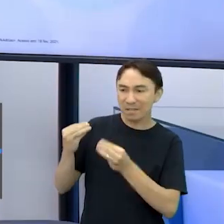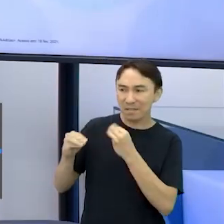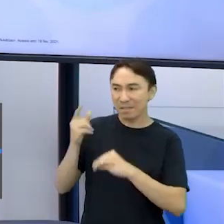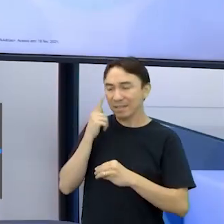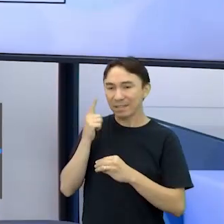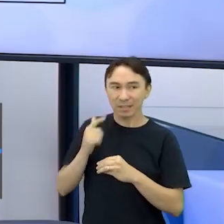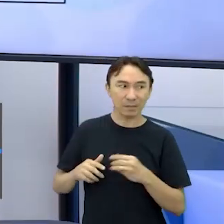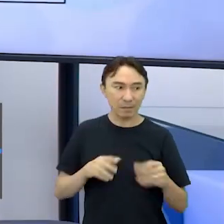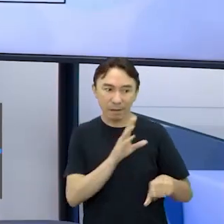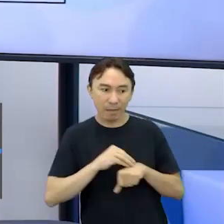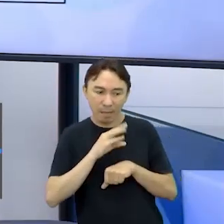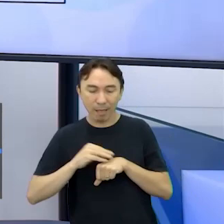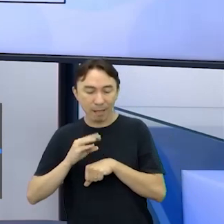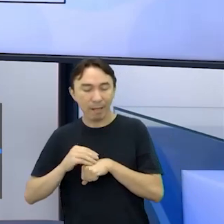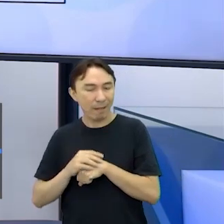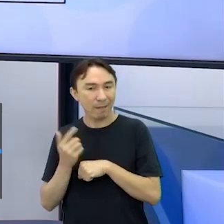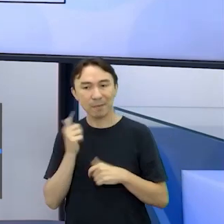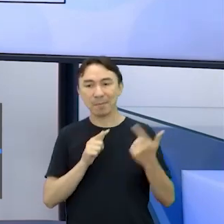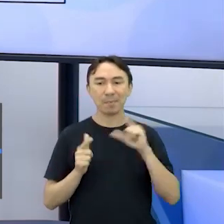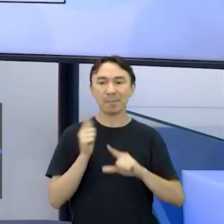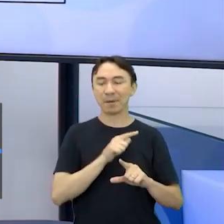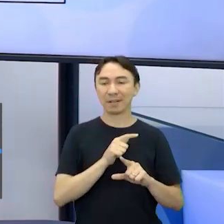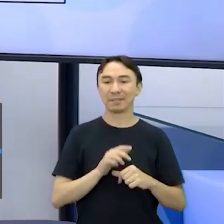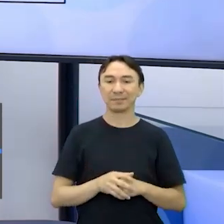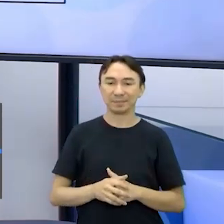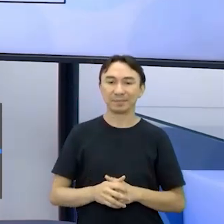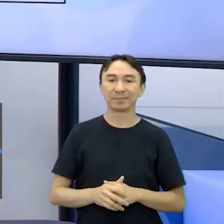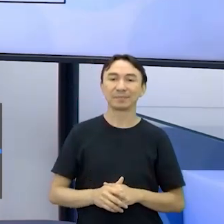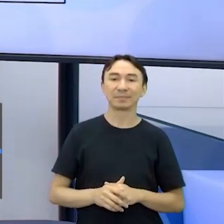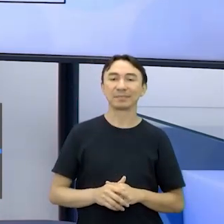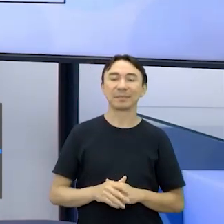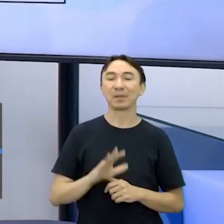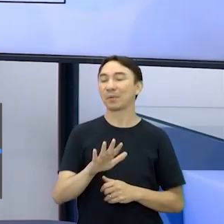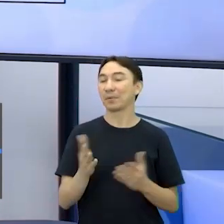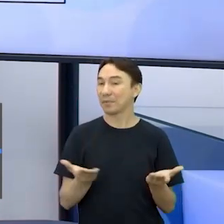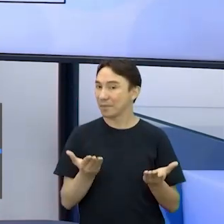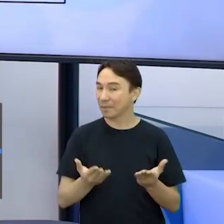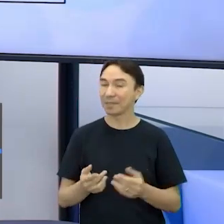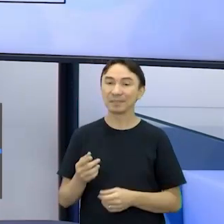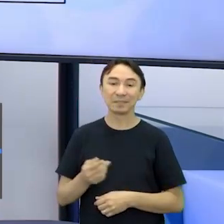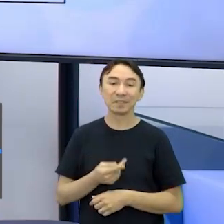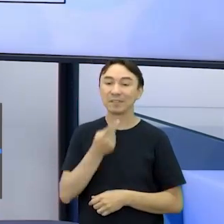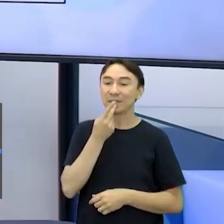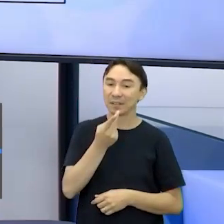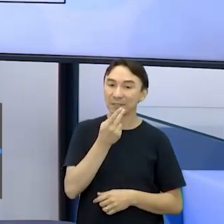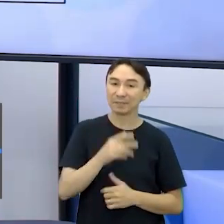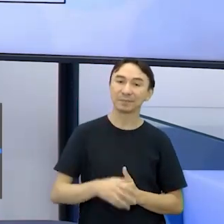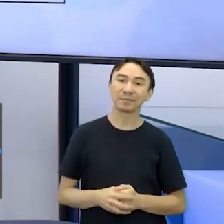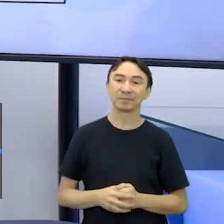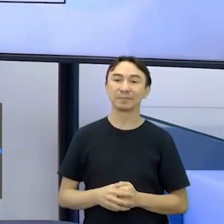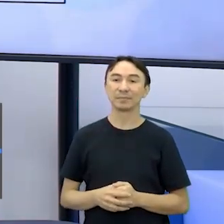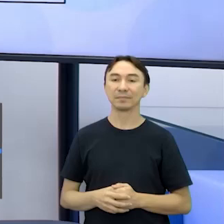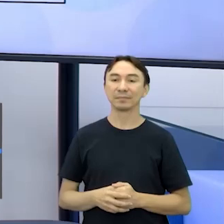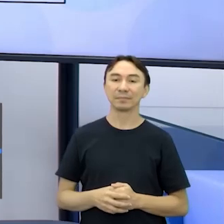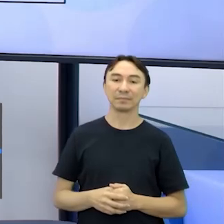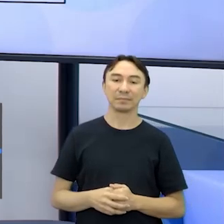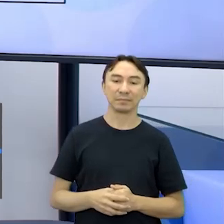ok? Ah, lembrei agora que vamos falar. Deixa eu, estou me engasgando, peraí, só um instantinho.